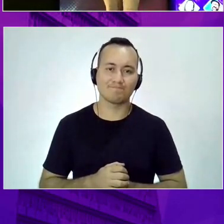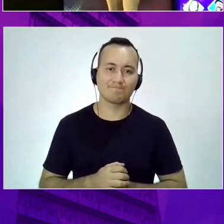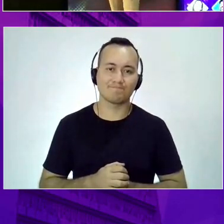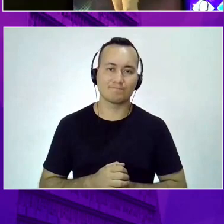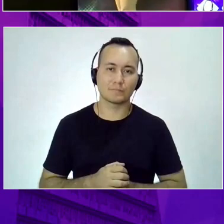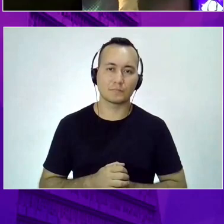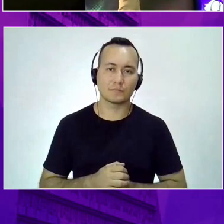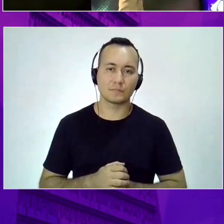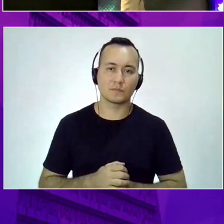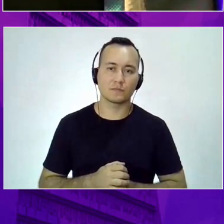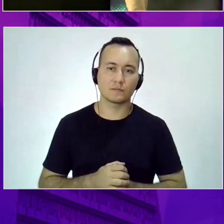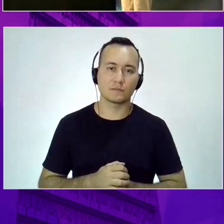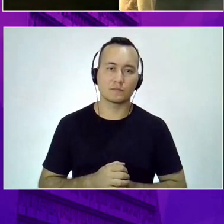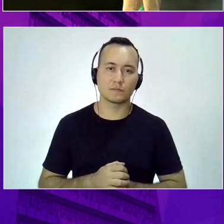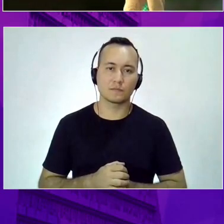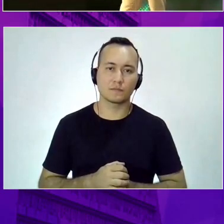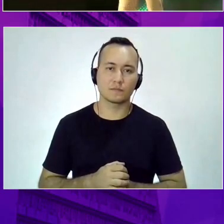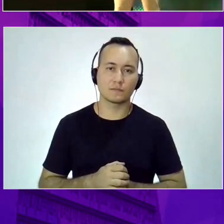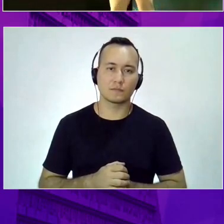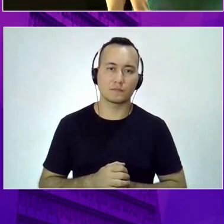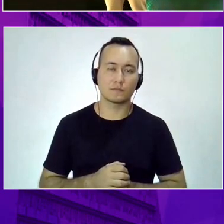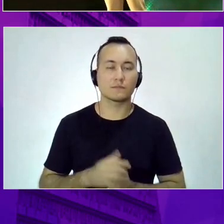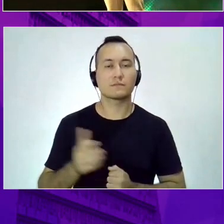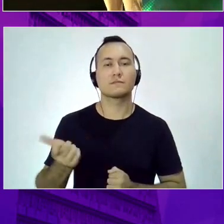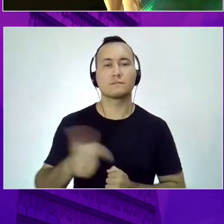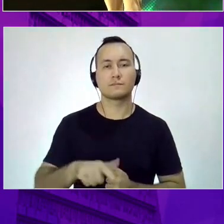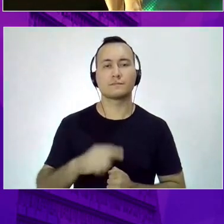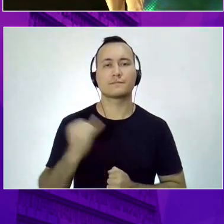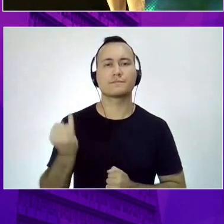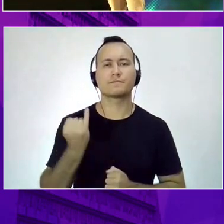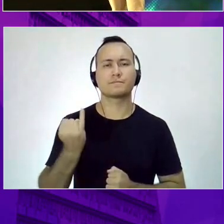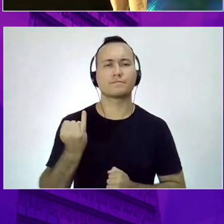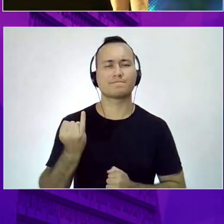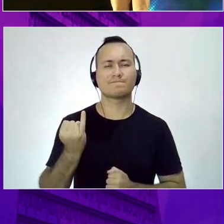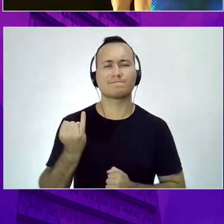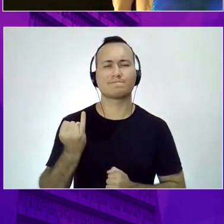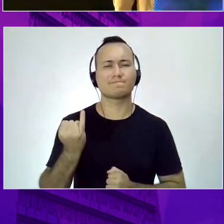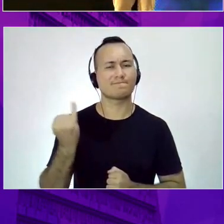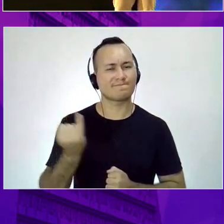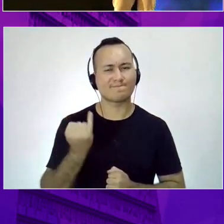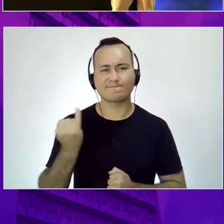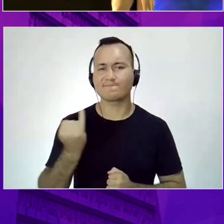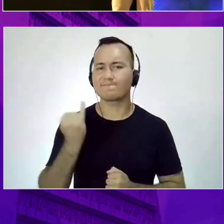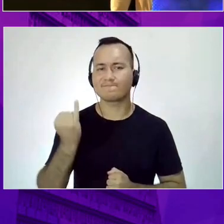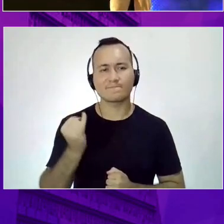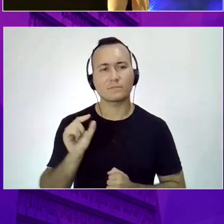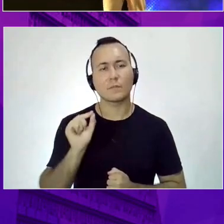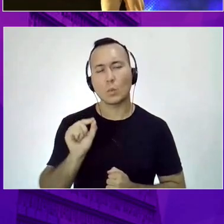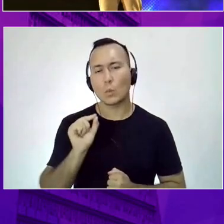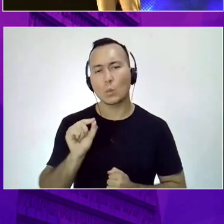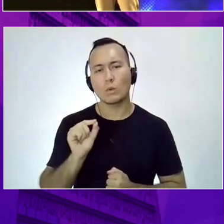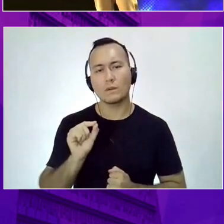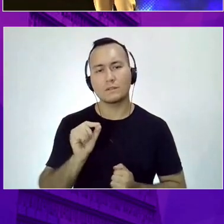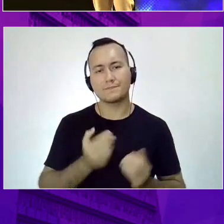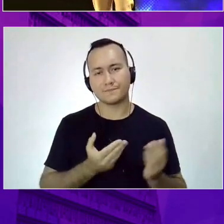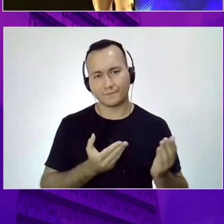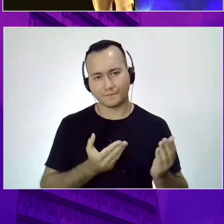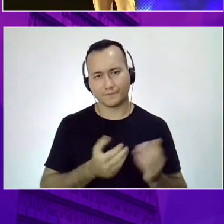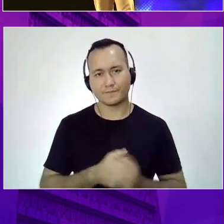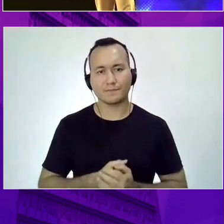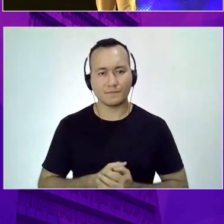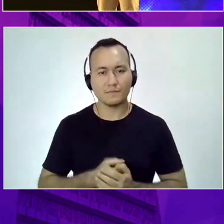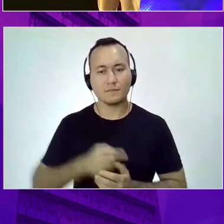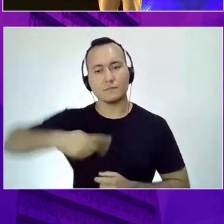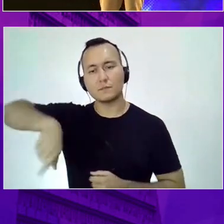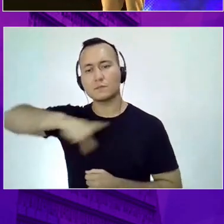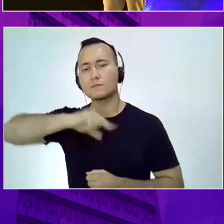Dentro disso tudo, e muito importante, acho que aqui começam as primeiras lições, ou aprendizados, na verdade, que eu quero compartilhar com vocês,